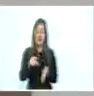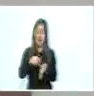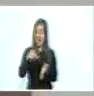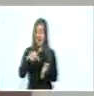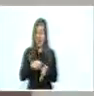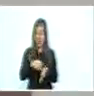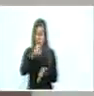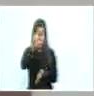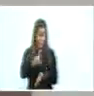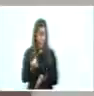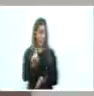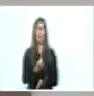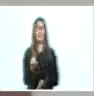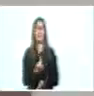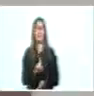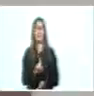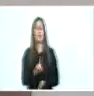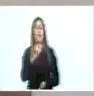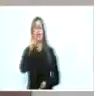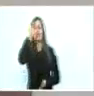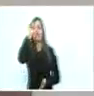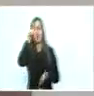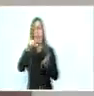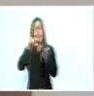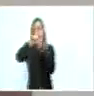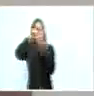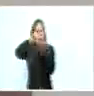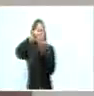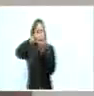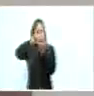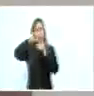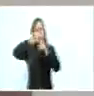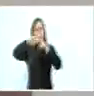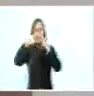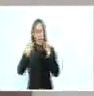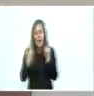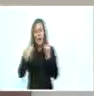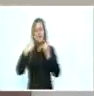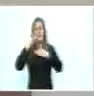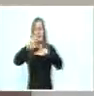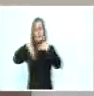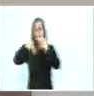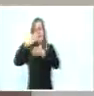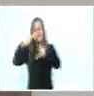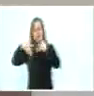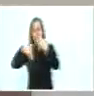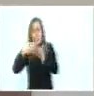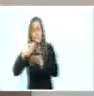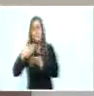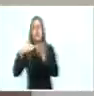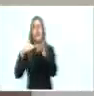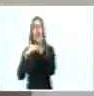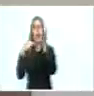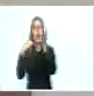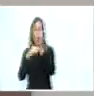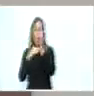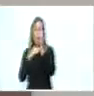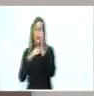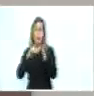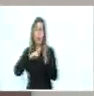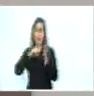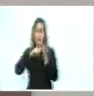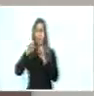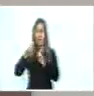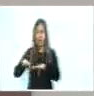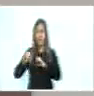que, à medida que o tempo for passando, conforme aconteceu, por exemplo, em Unaí, que foi a última superintendência de educação